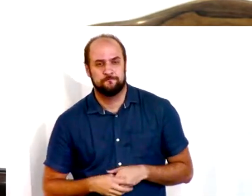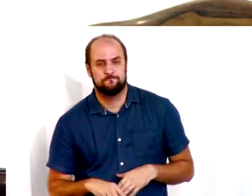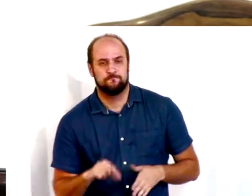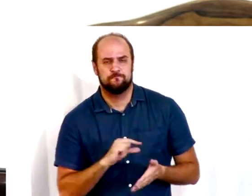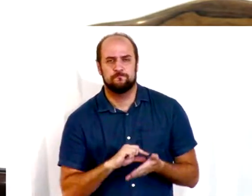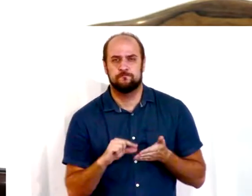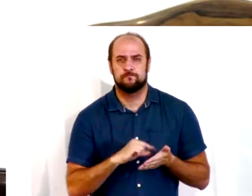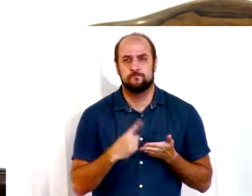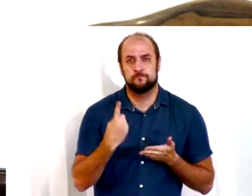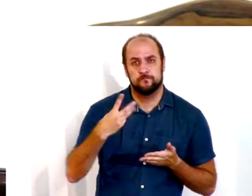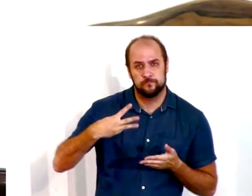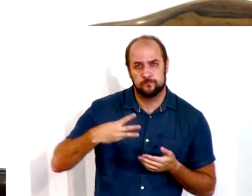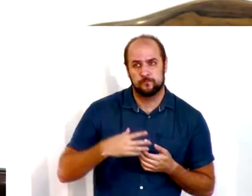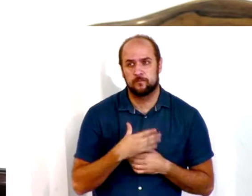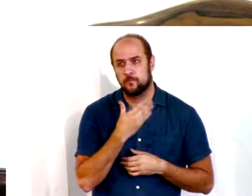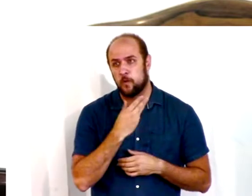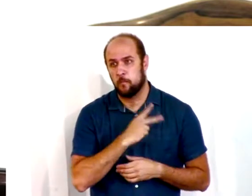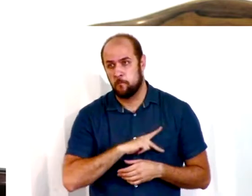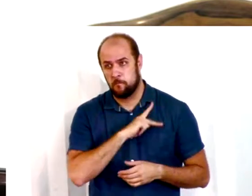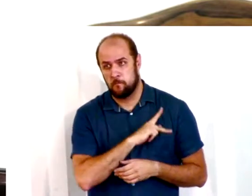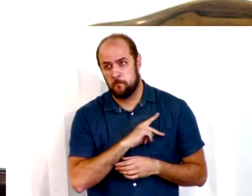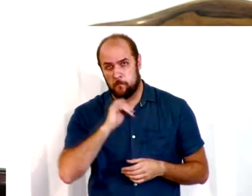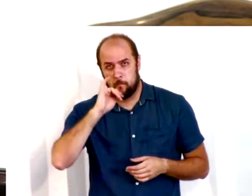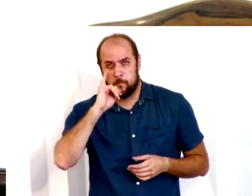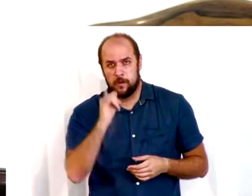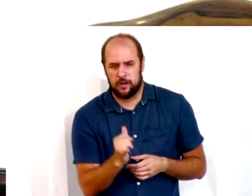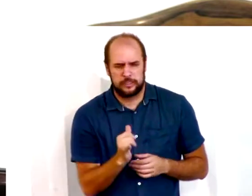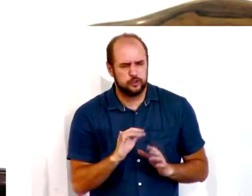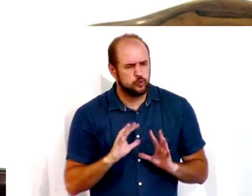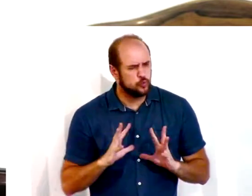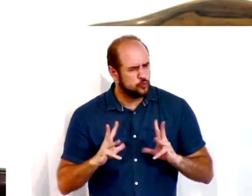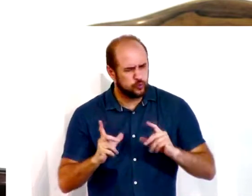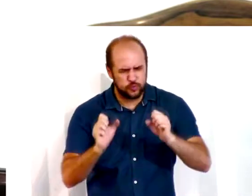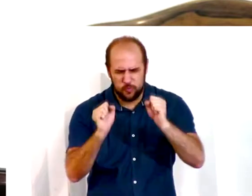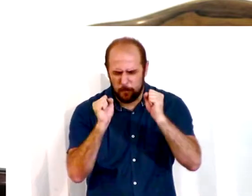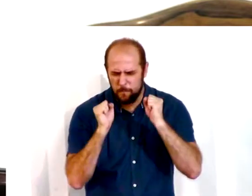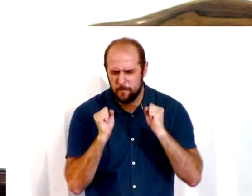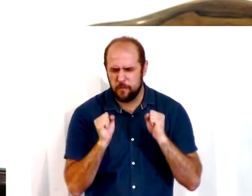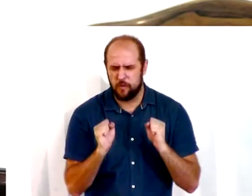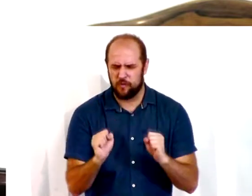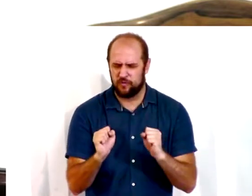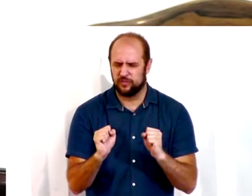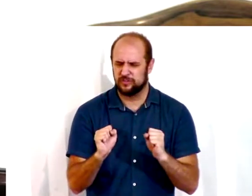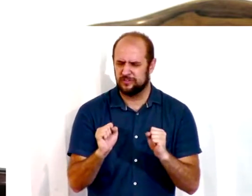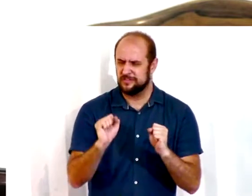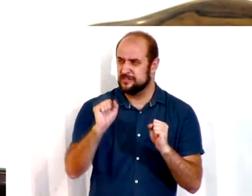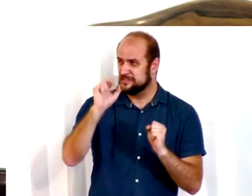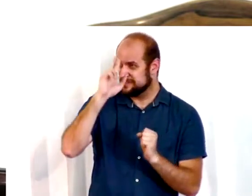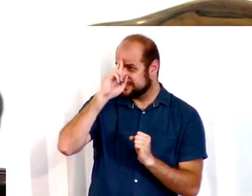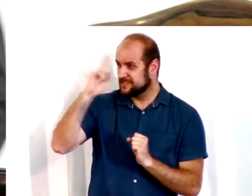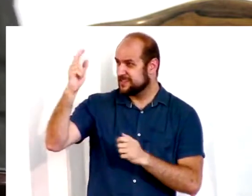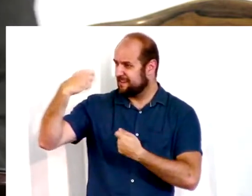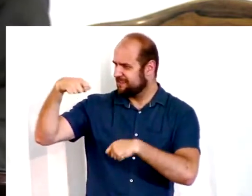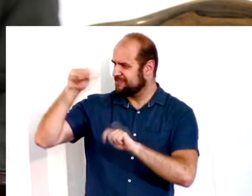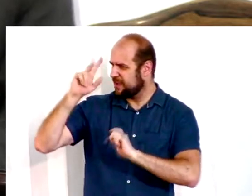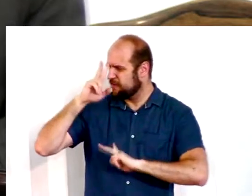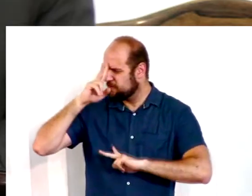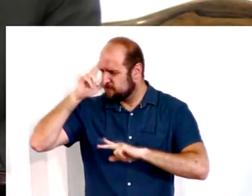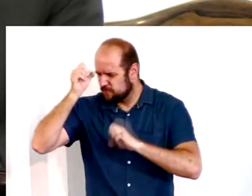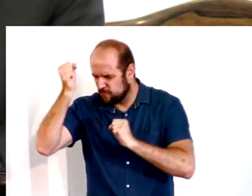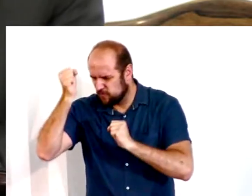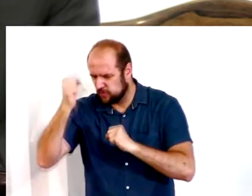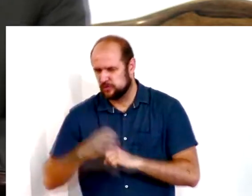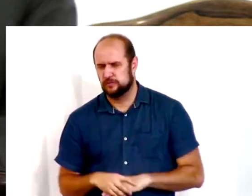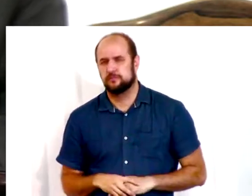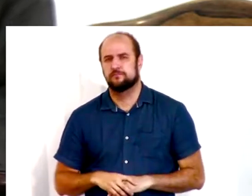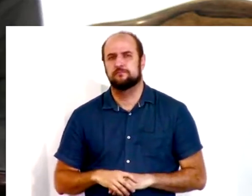Versículo 13, Paulo vai dizer: tudo posso naquele que me fortalece. Podemos